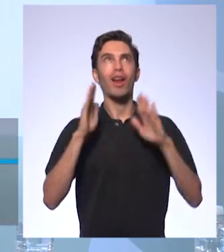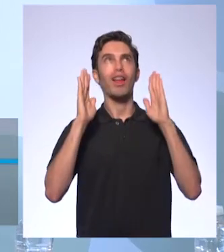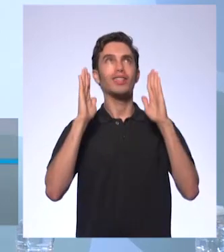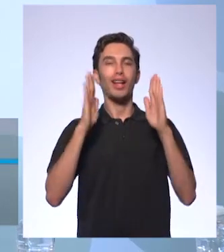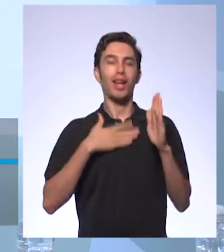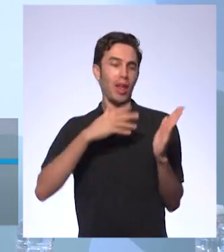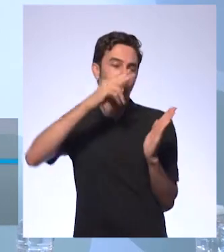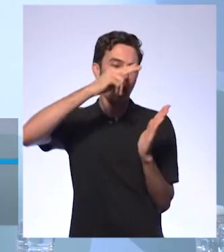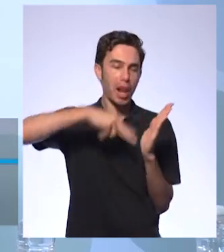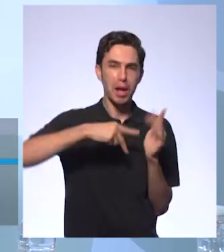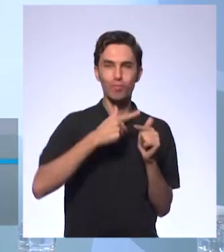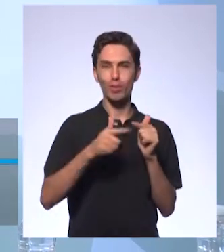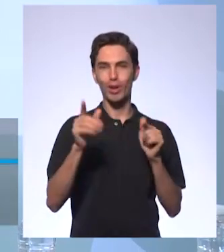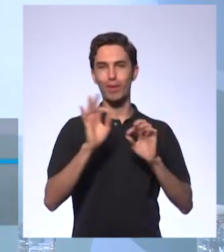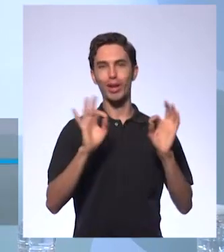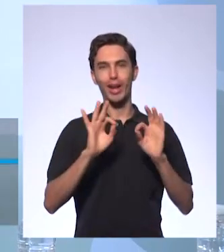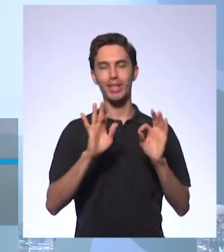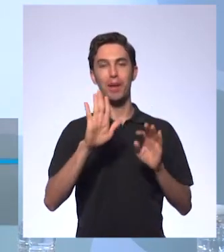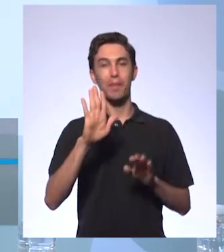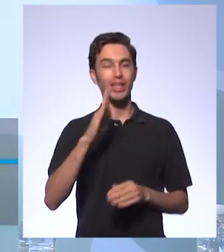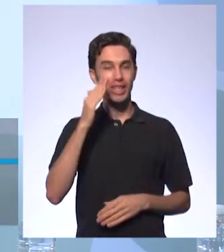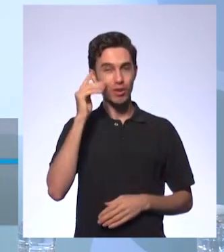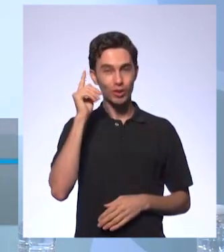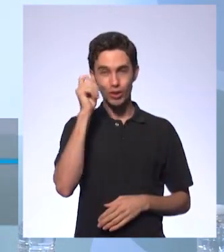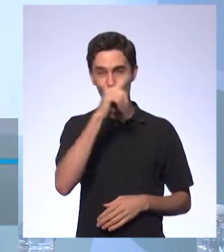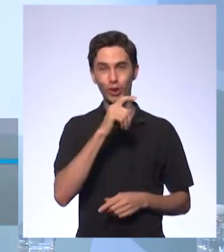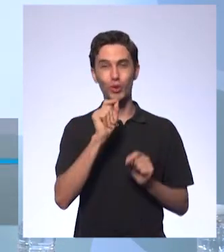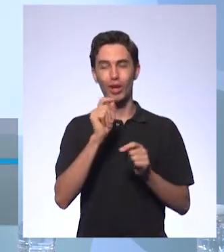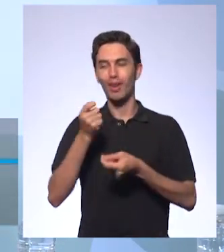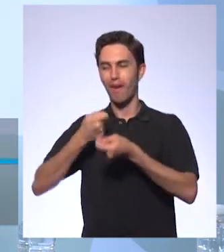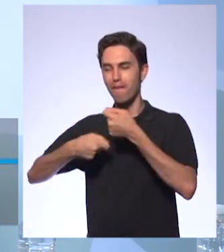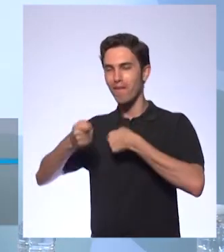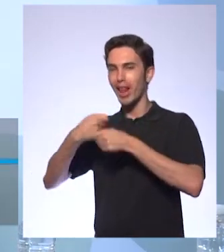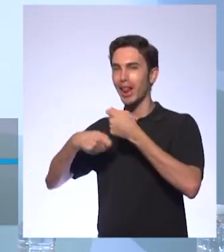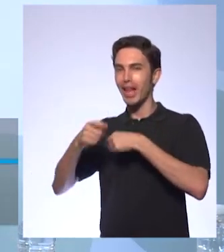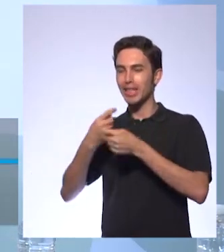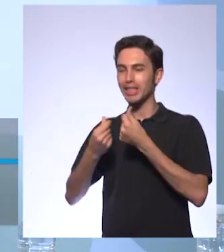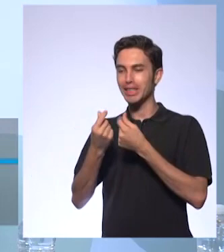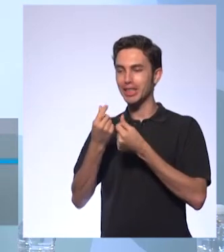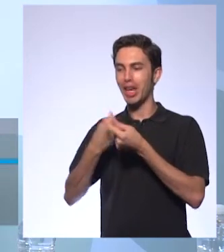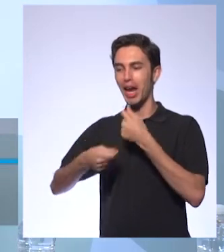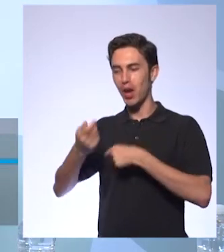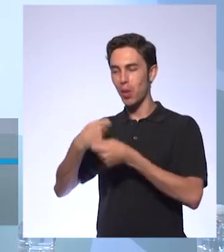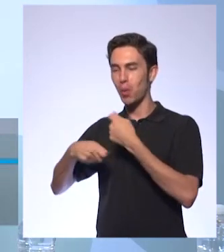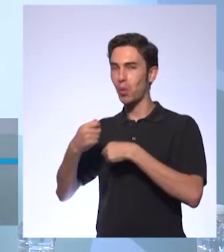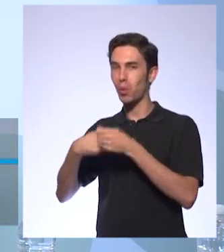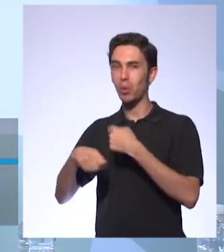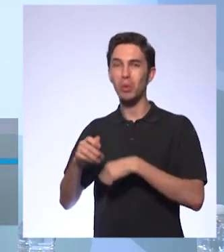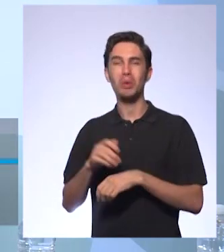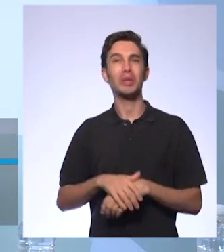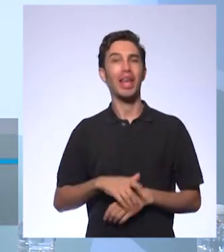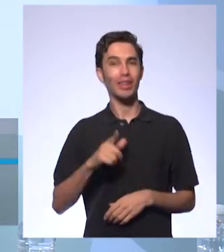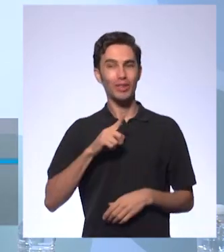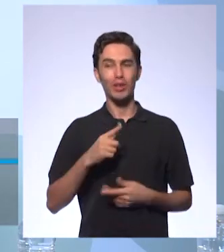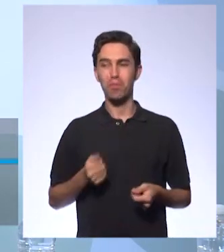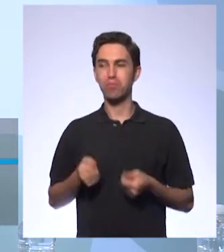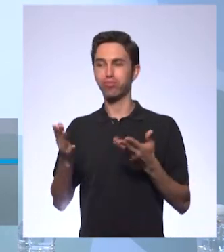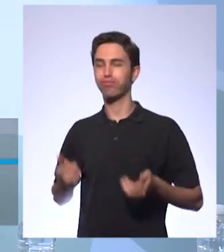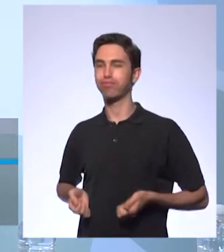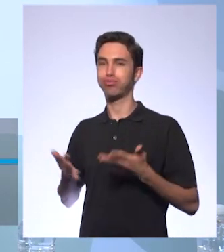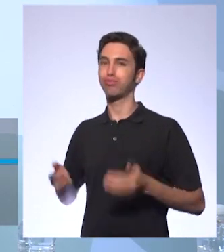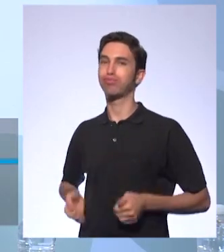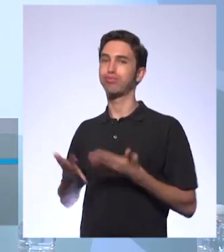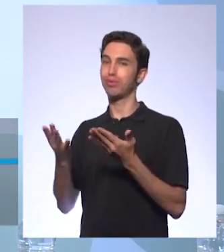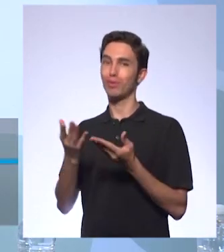tenho problema para ler, mas eu tenho um problema grande com finanças. Eu tenho dificuldade com finanças, eu tenho uma tendência a gastar mais do que